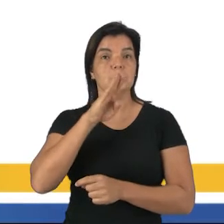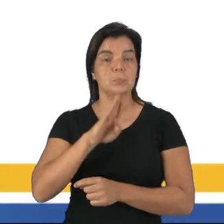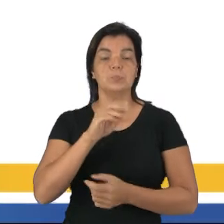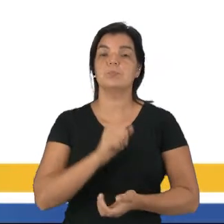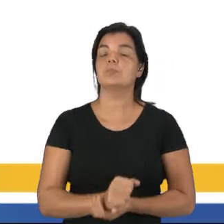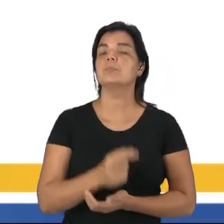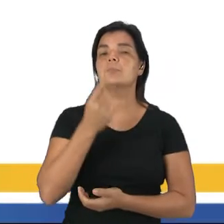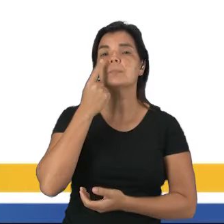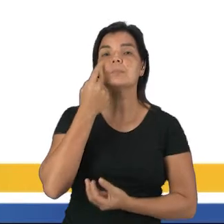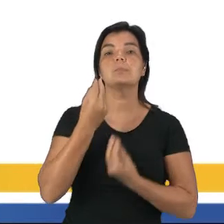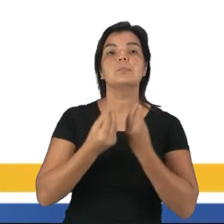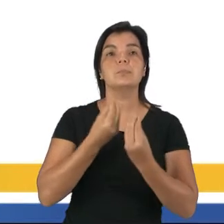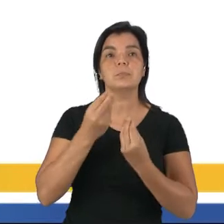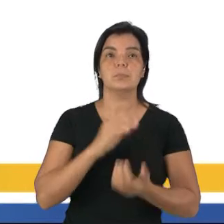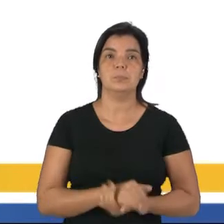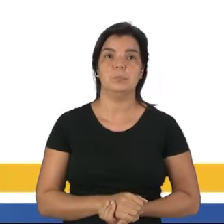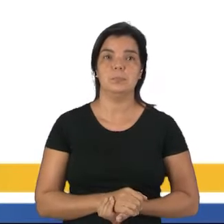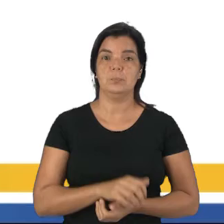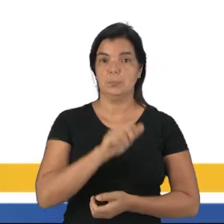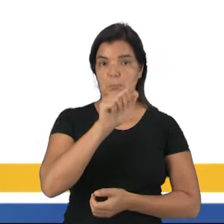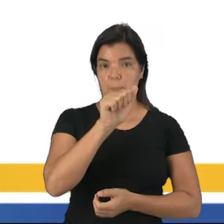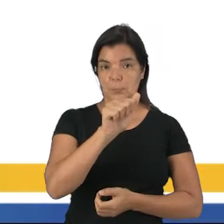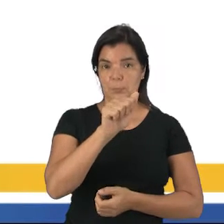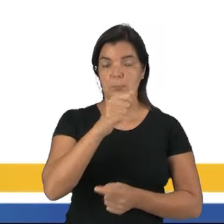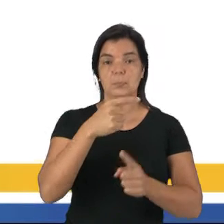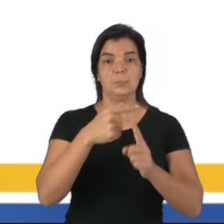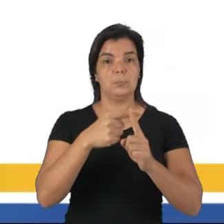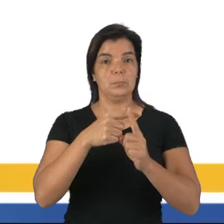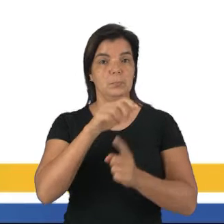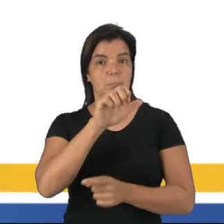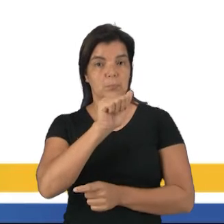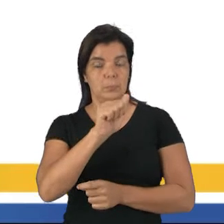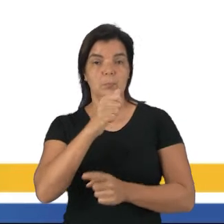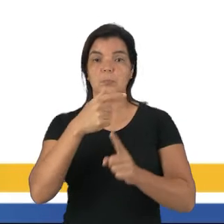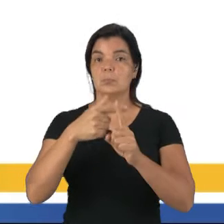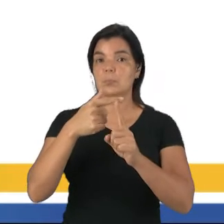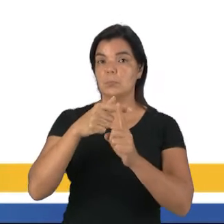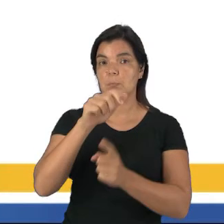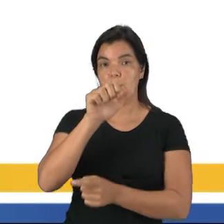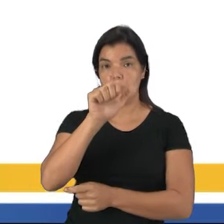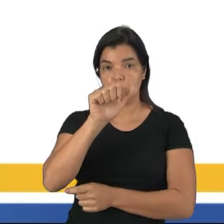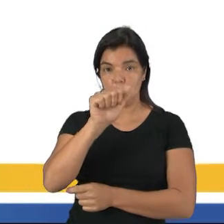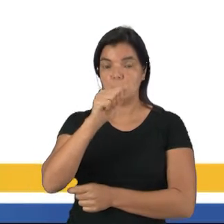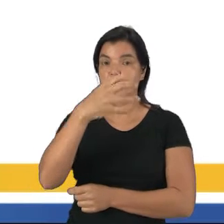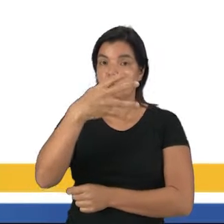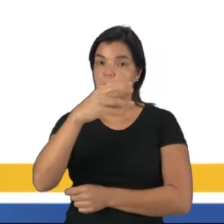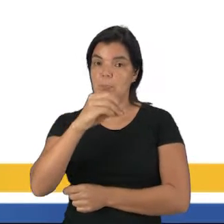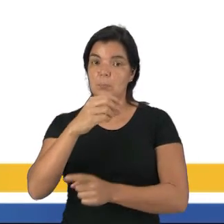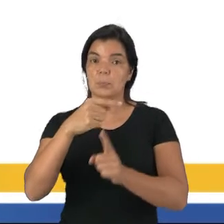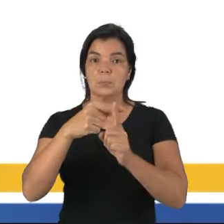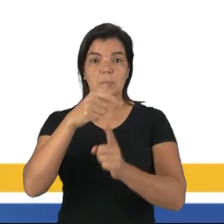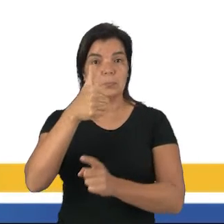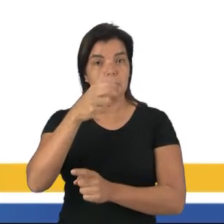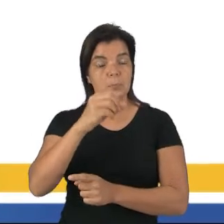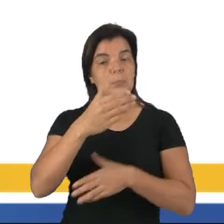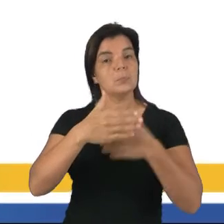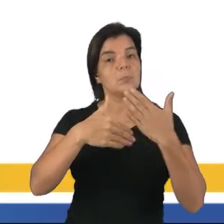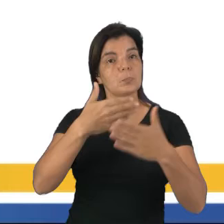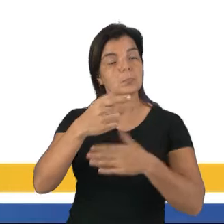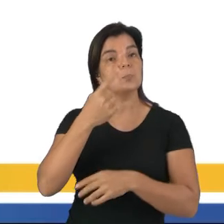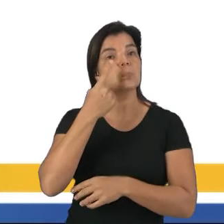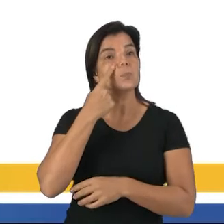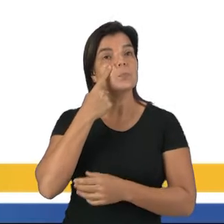Você vai procurar fazer o quê? A adição de A com A e 40 e 10. Quando você faz esse processo, você